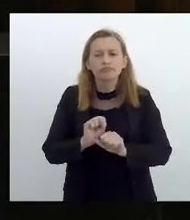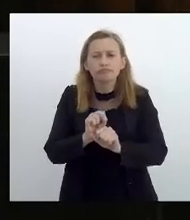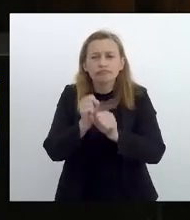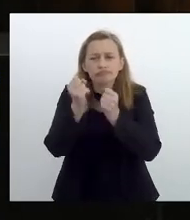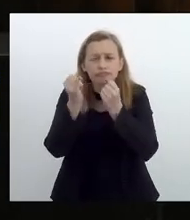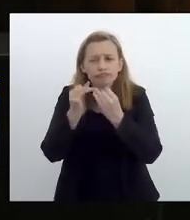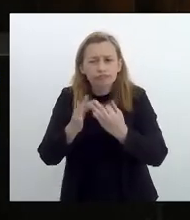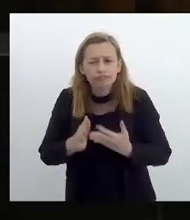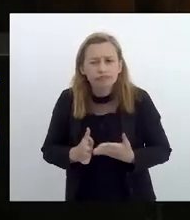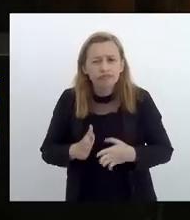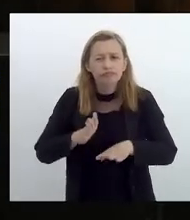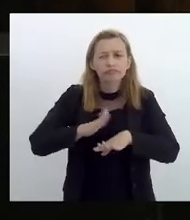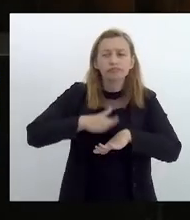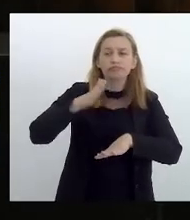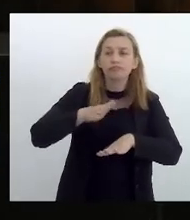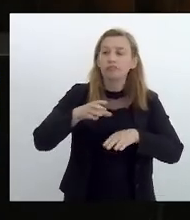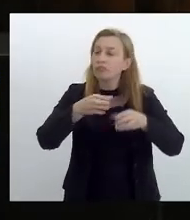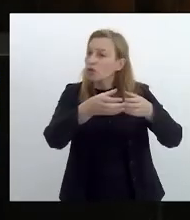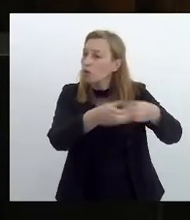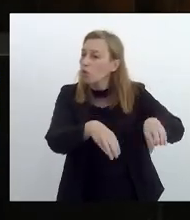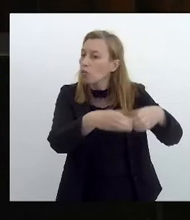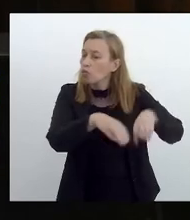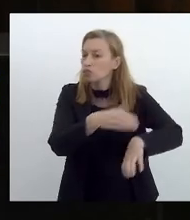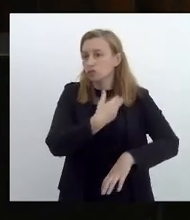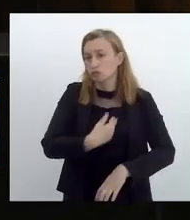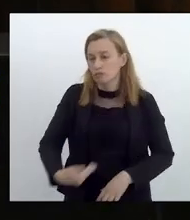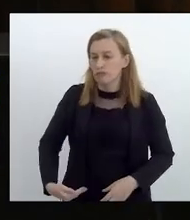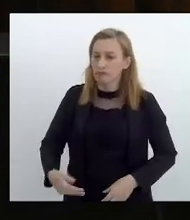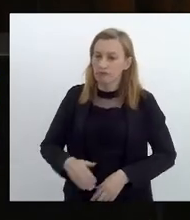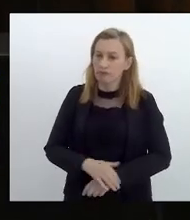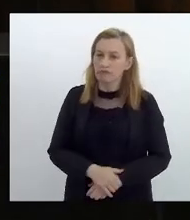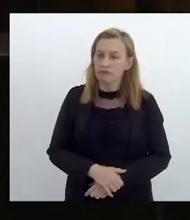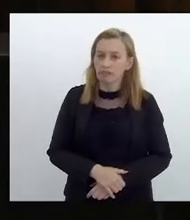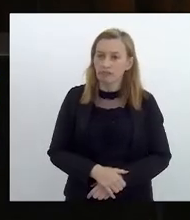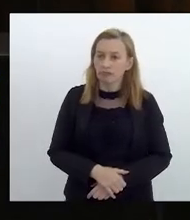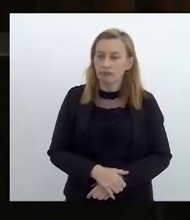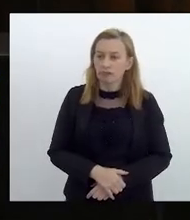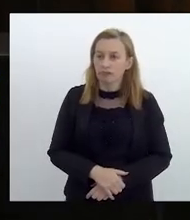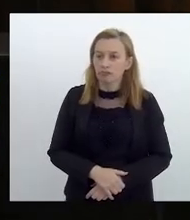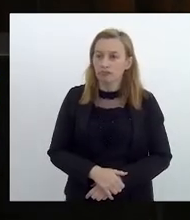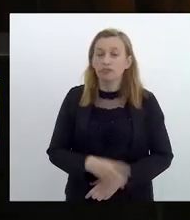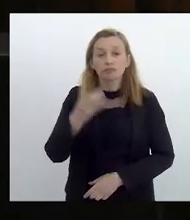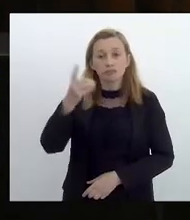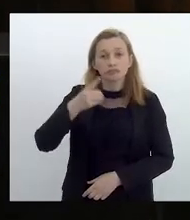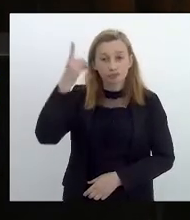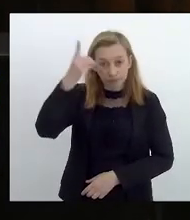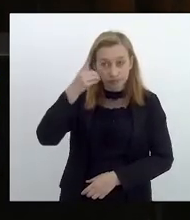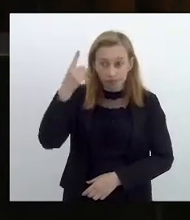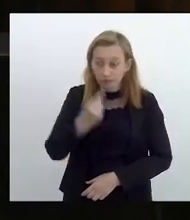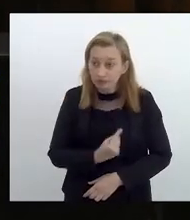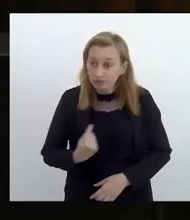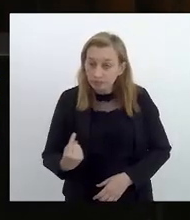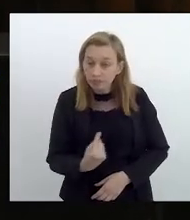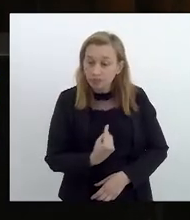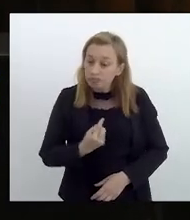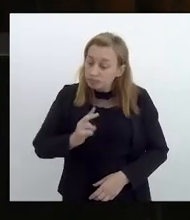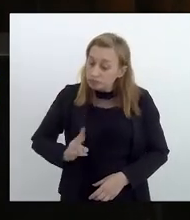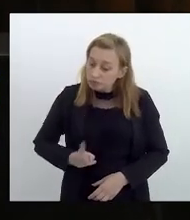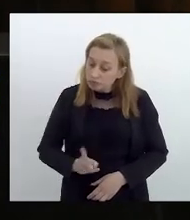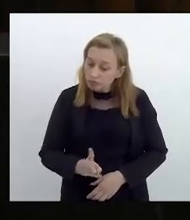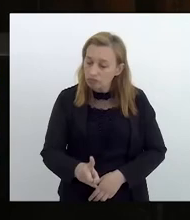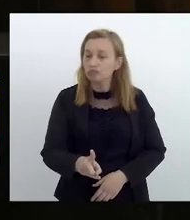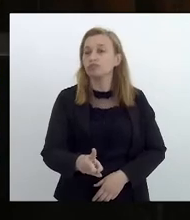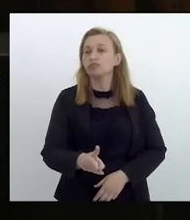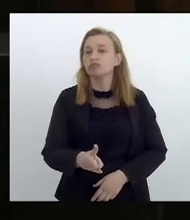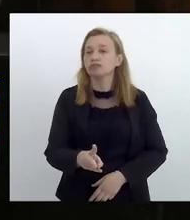quer sobre concurso público o Parlamento Fluminense Manteve a